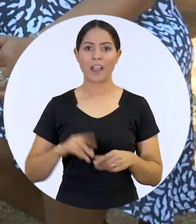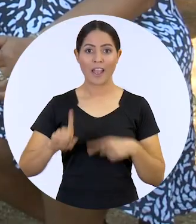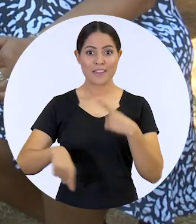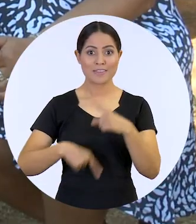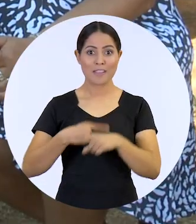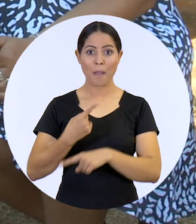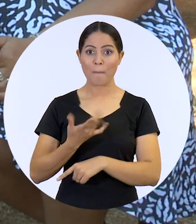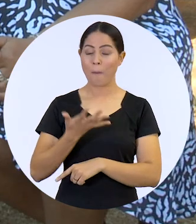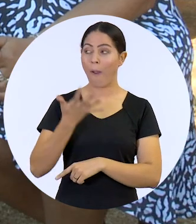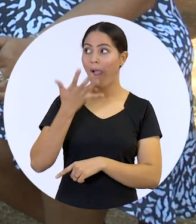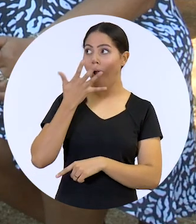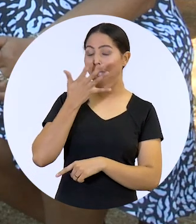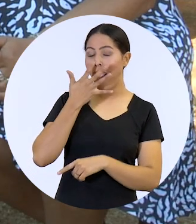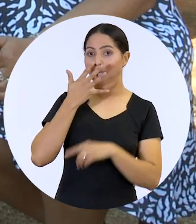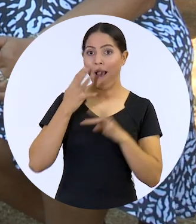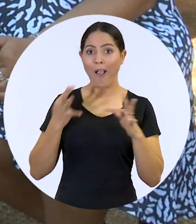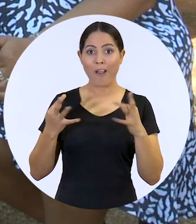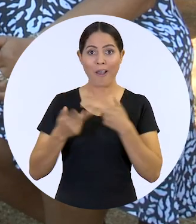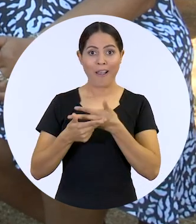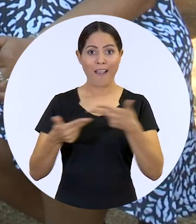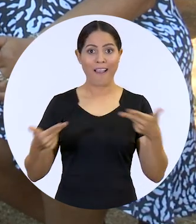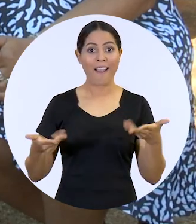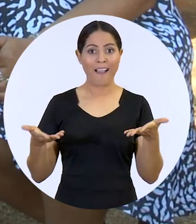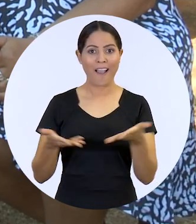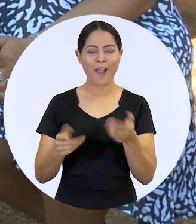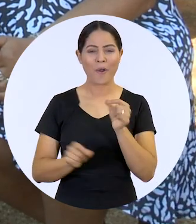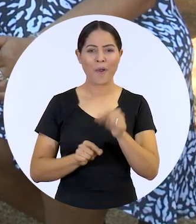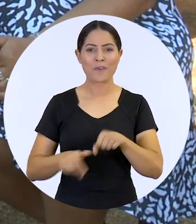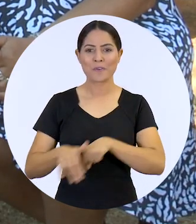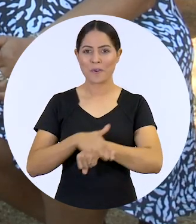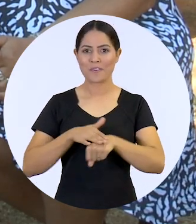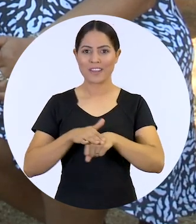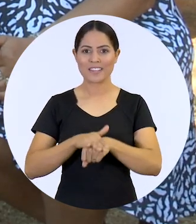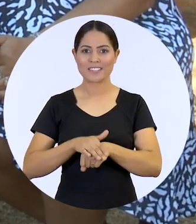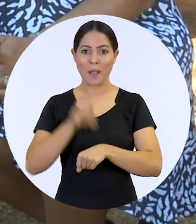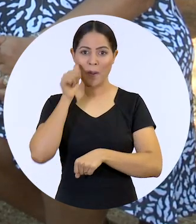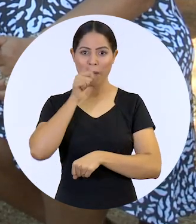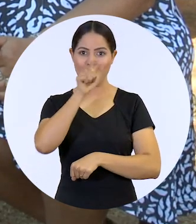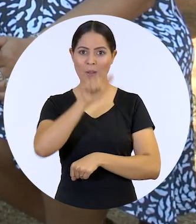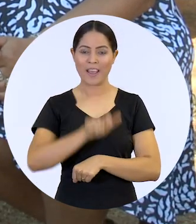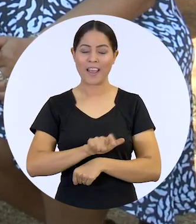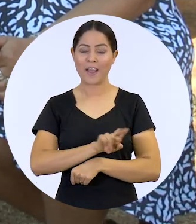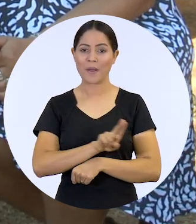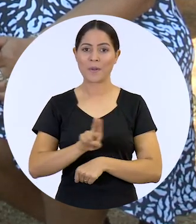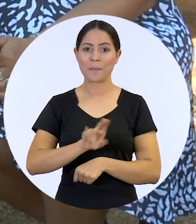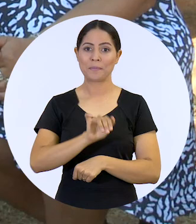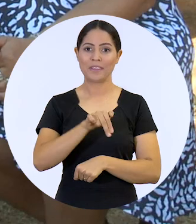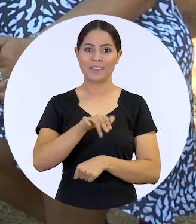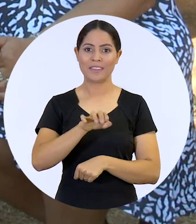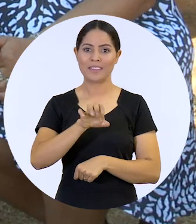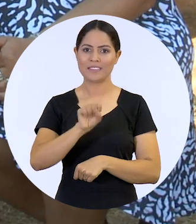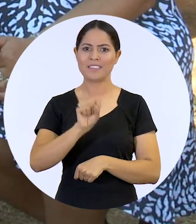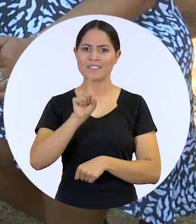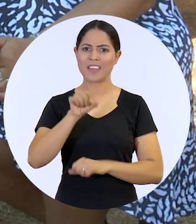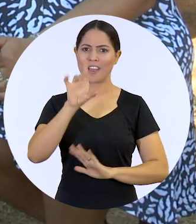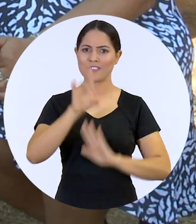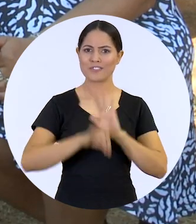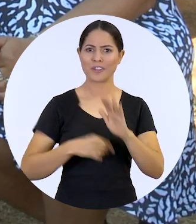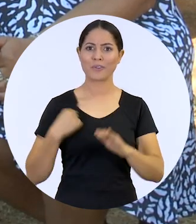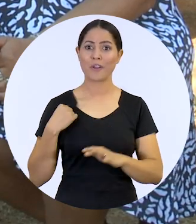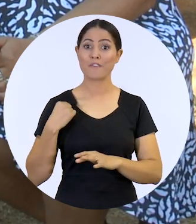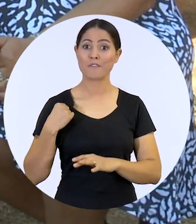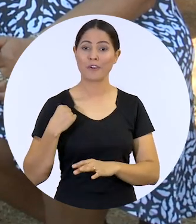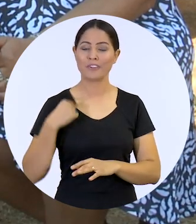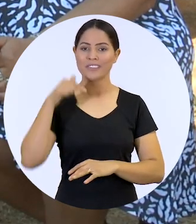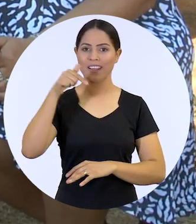Depois de darmos uma volta, eu e o Dr. Mauro vamos conversar agora com a Inês Miranda, ela que é diretora voluntária aqui do Lar dos